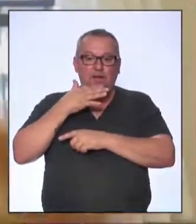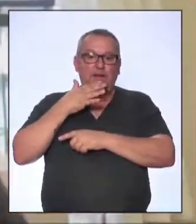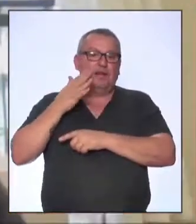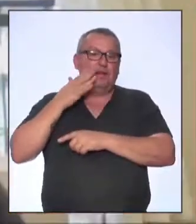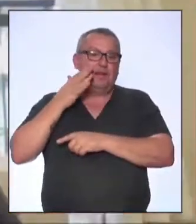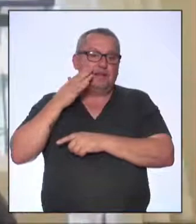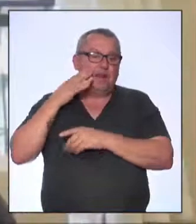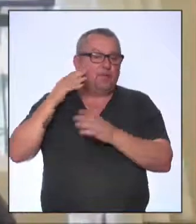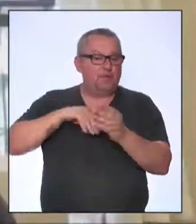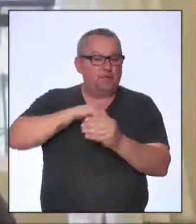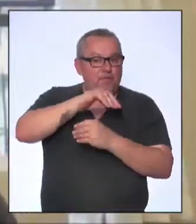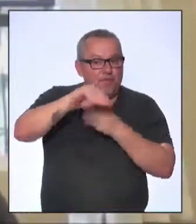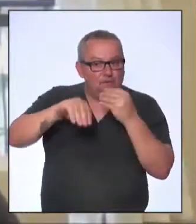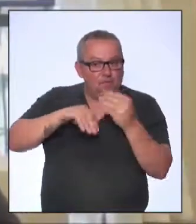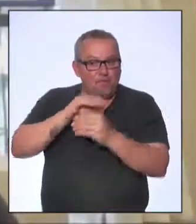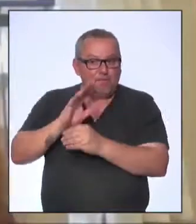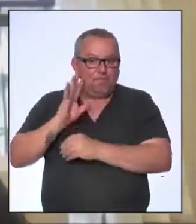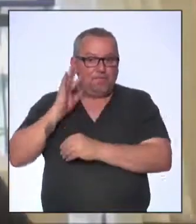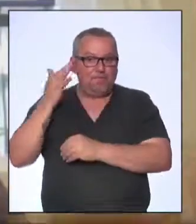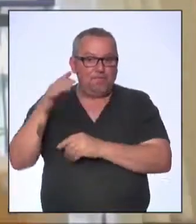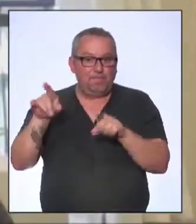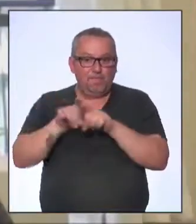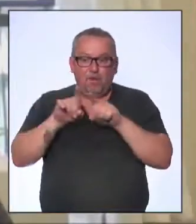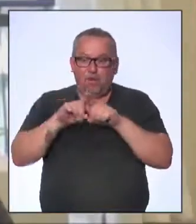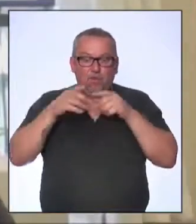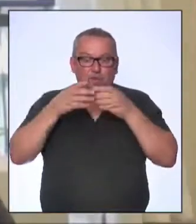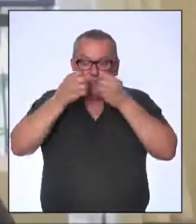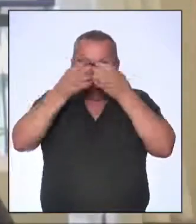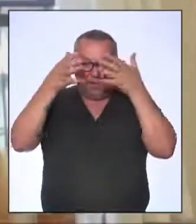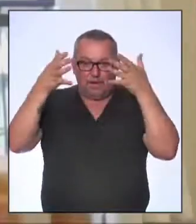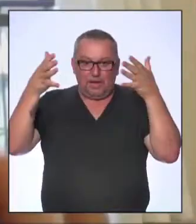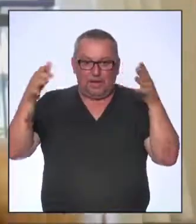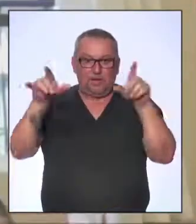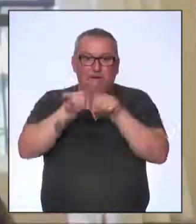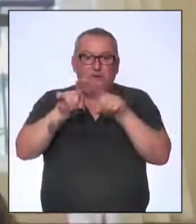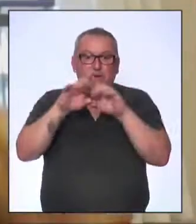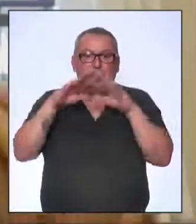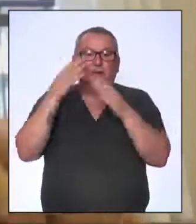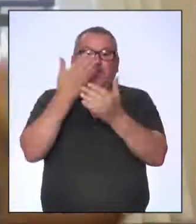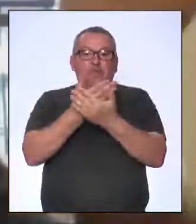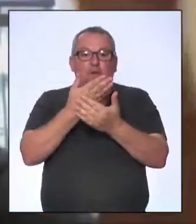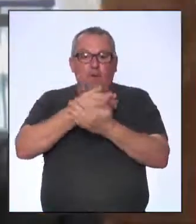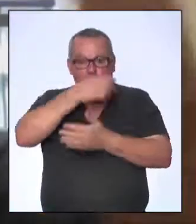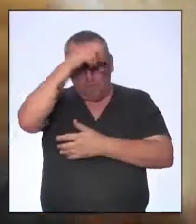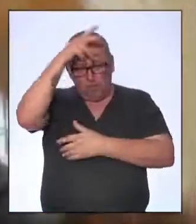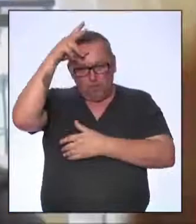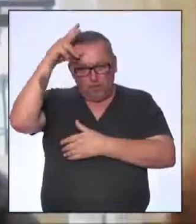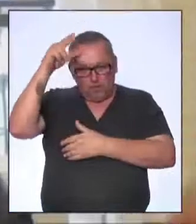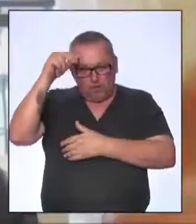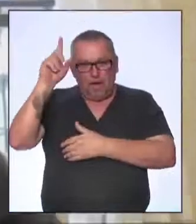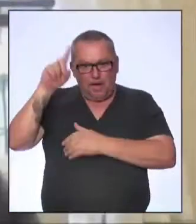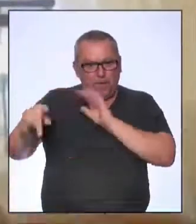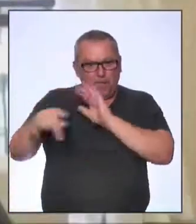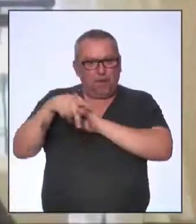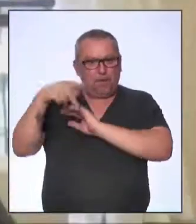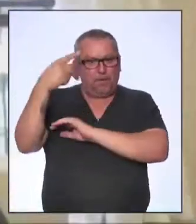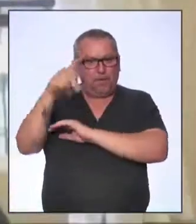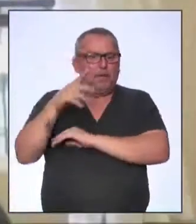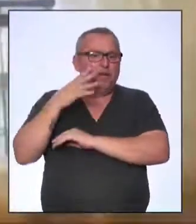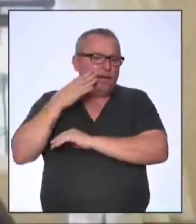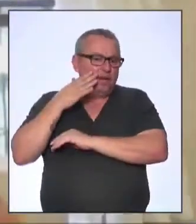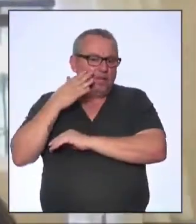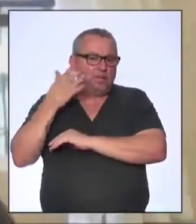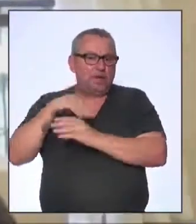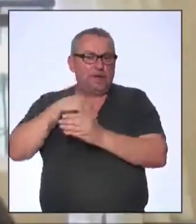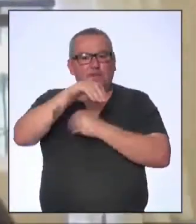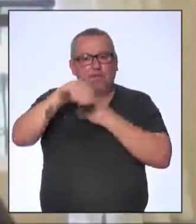o envolvimento que está acontecendo. É tudo às claras. Então, a escola pública são deles. Então, eles têm que saber que esse